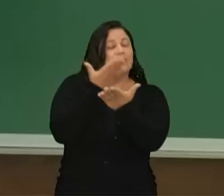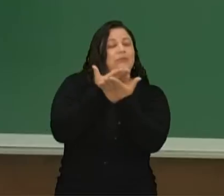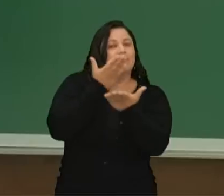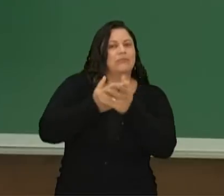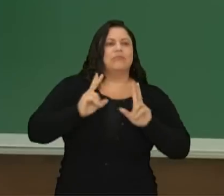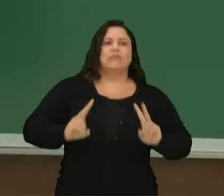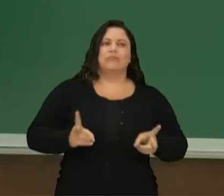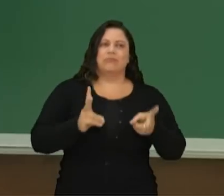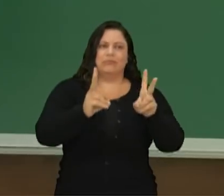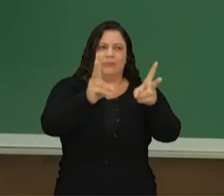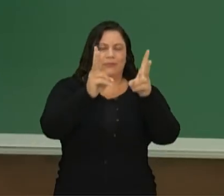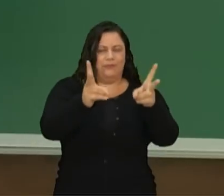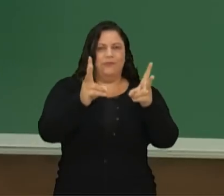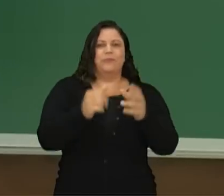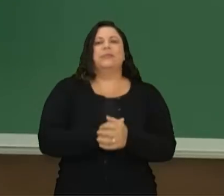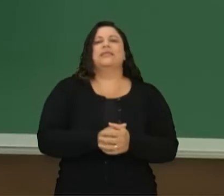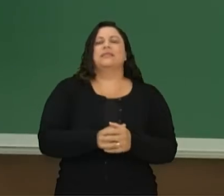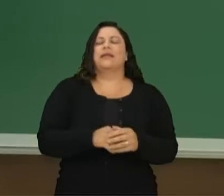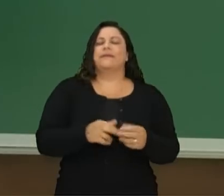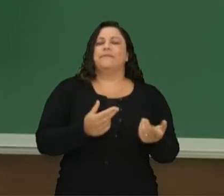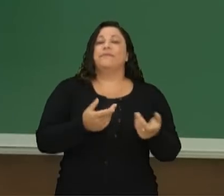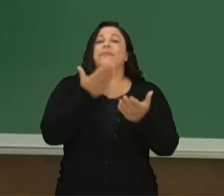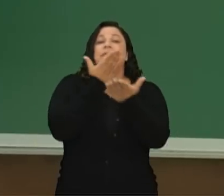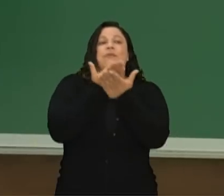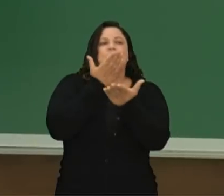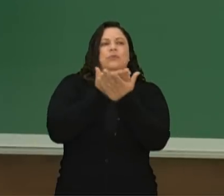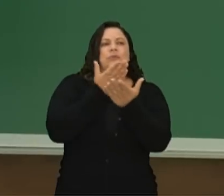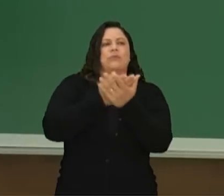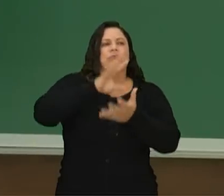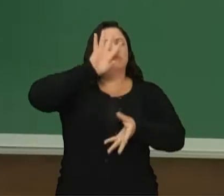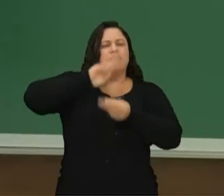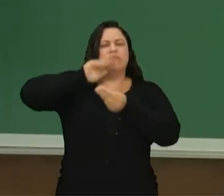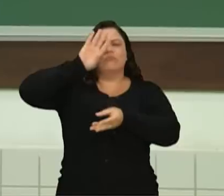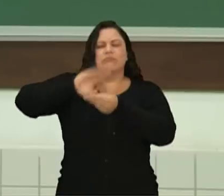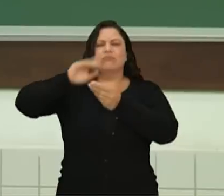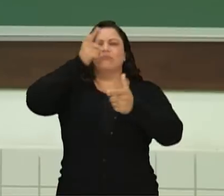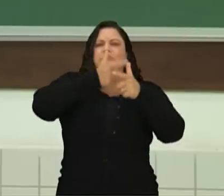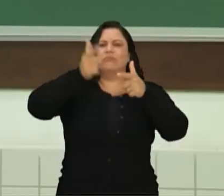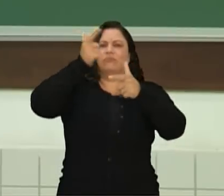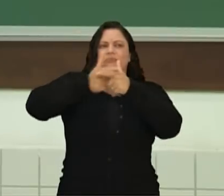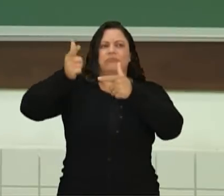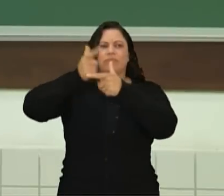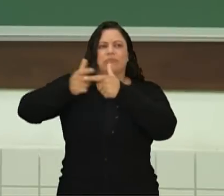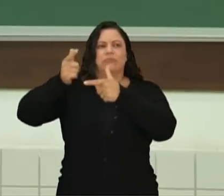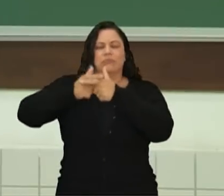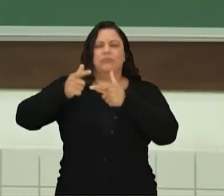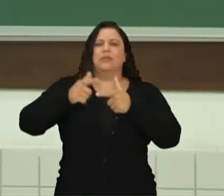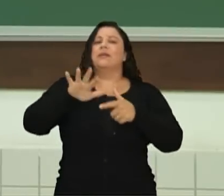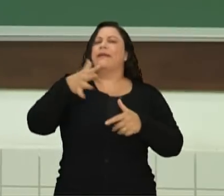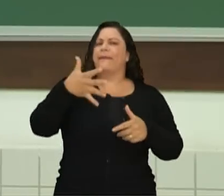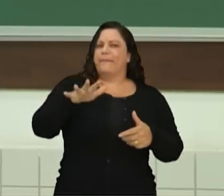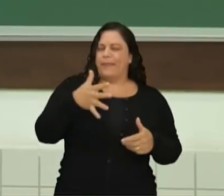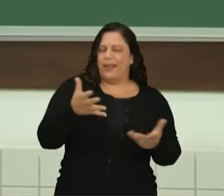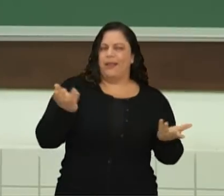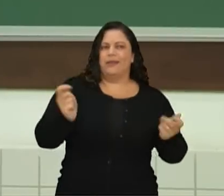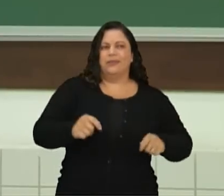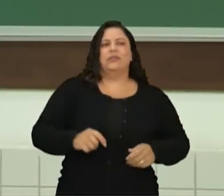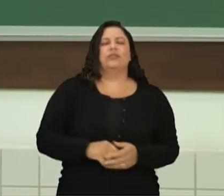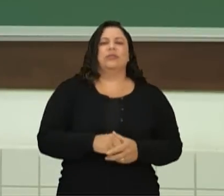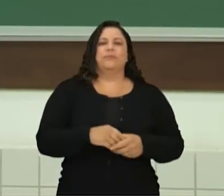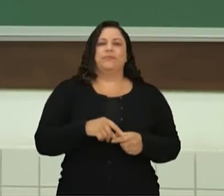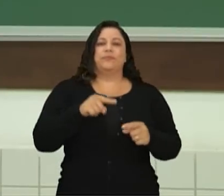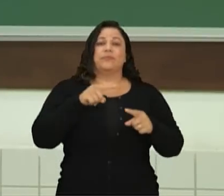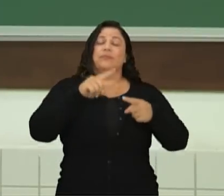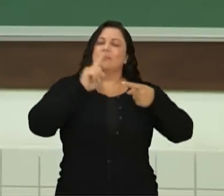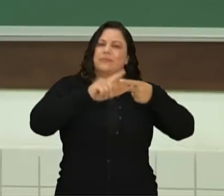tendência central, mas nós vamos estudar resolução de problemas de média. Então, vamos estudar tanto a média